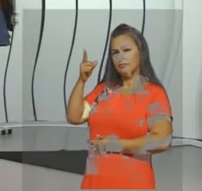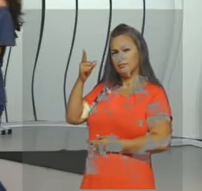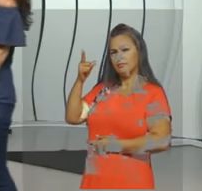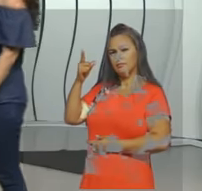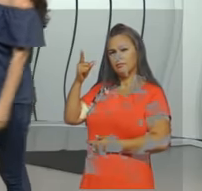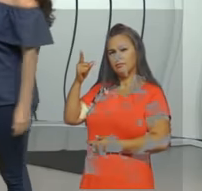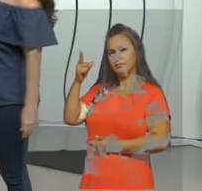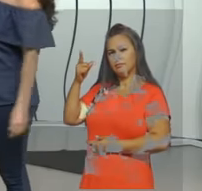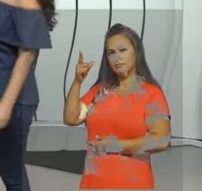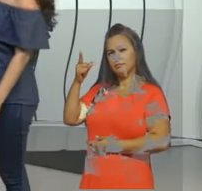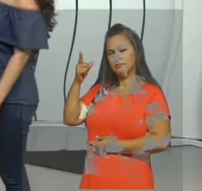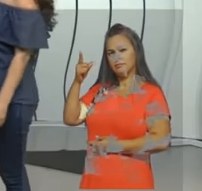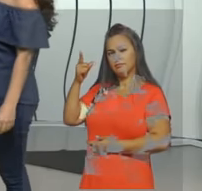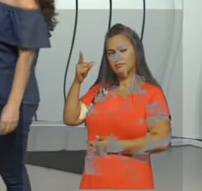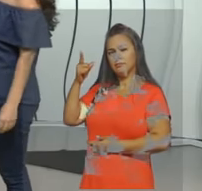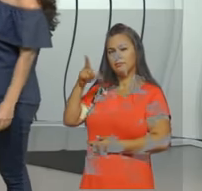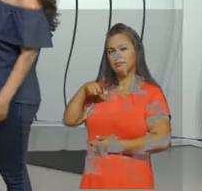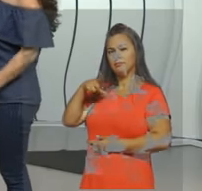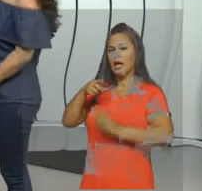um pouquinho mais para frente.